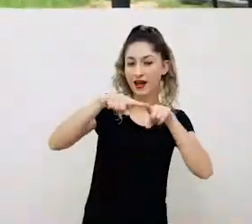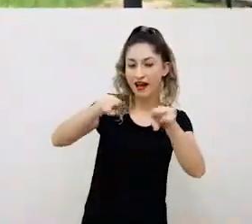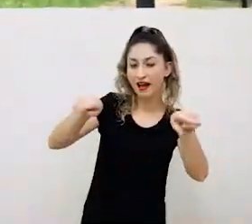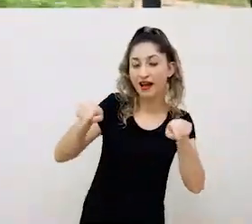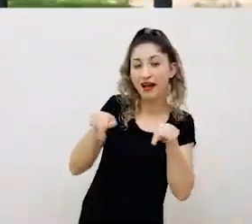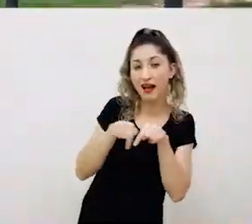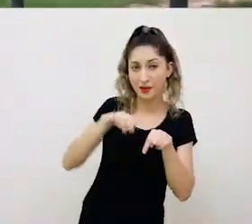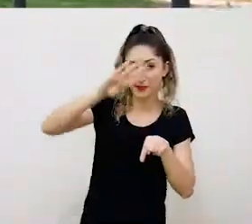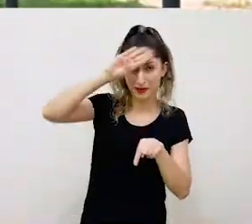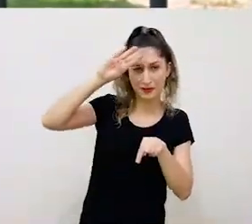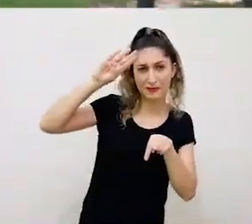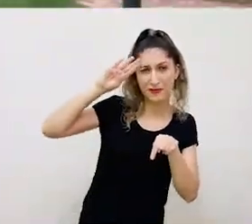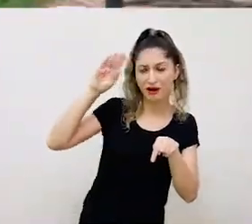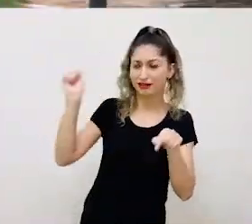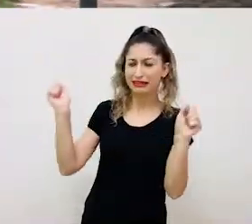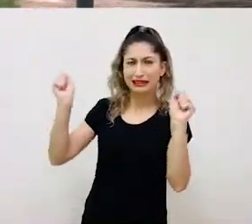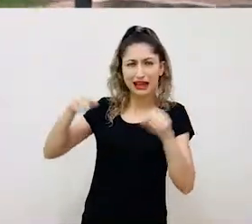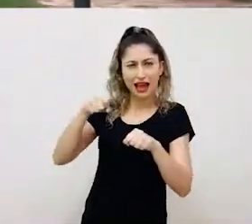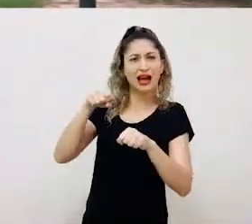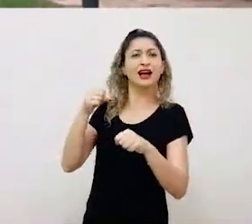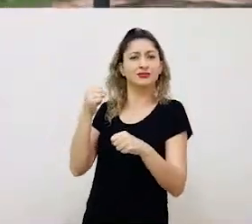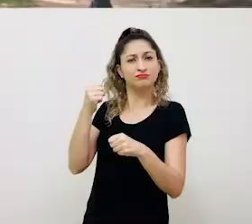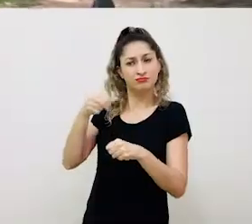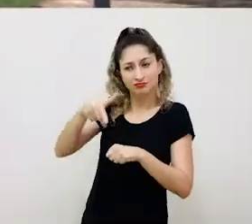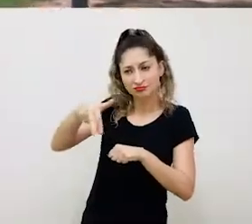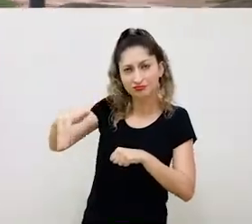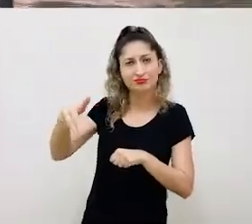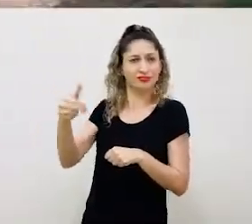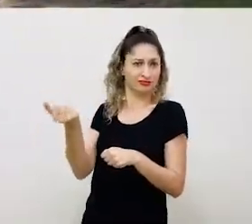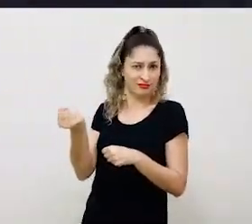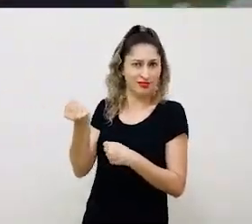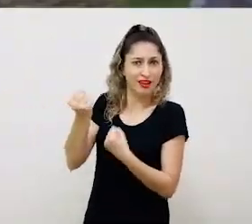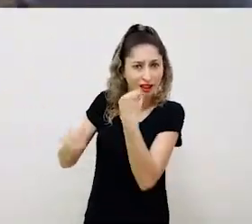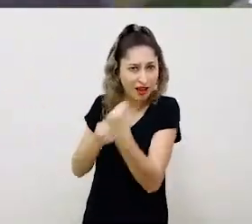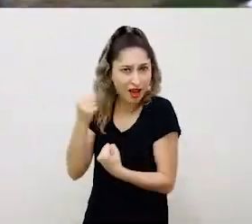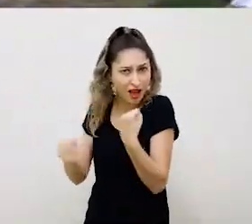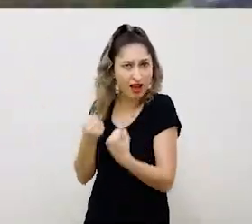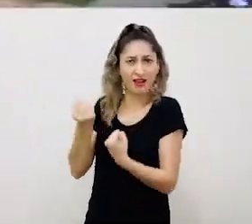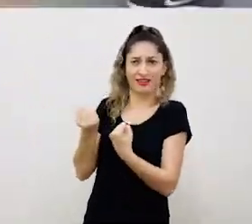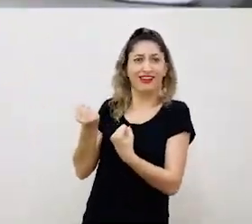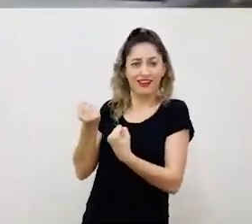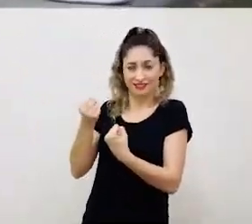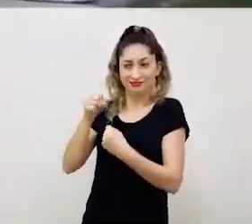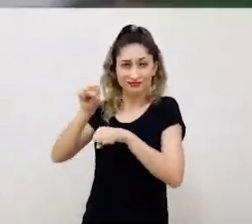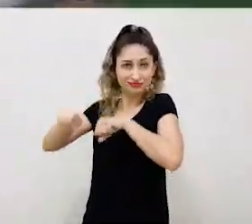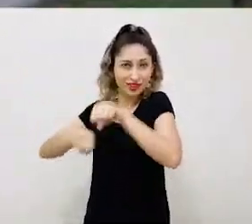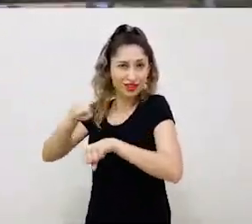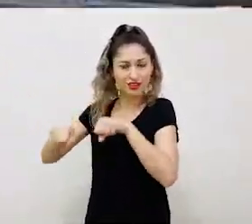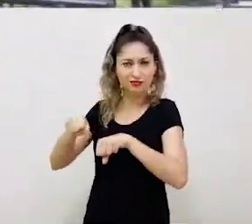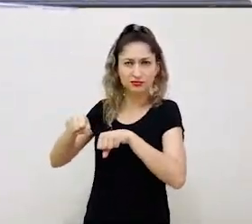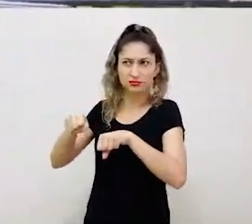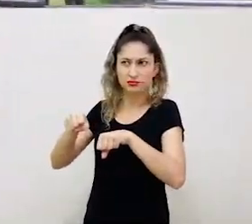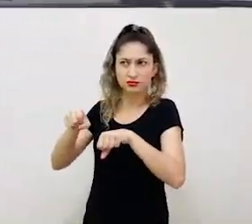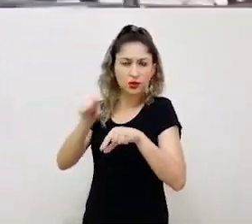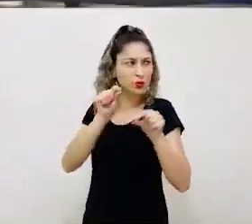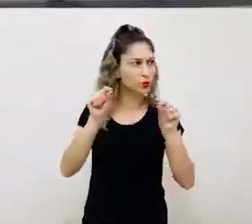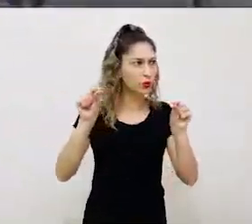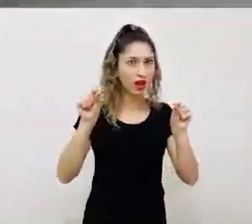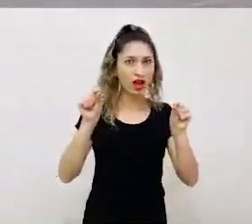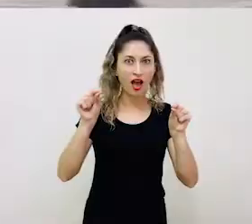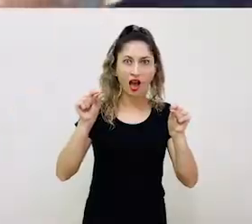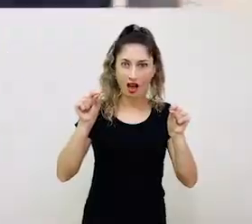A orla da Lagoa da Pampulha é ideal para ciclistas e praticantes de corrida e caminhada. E que vibração é essa